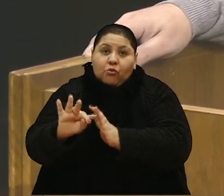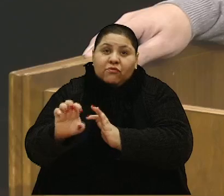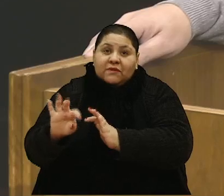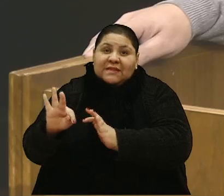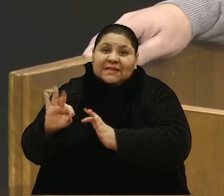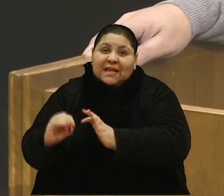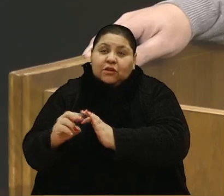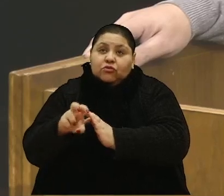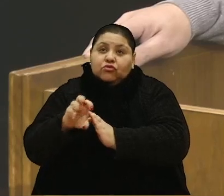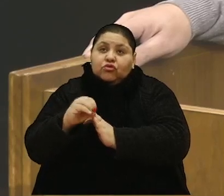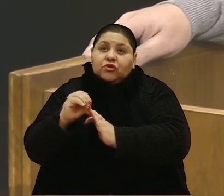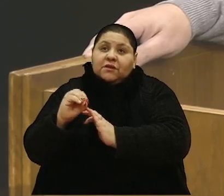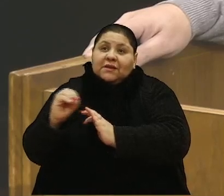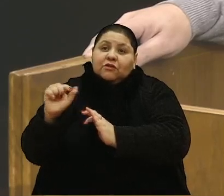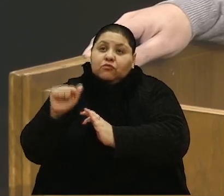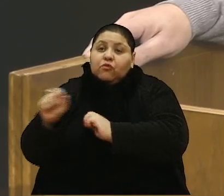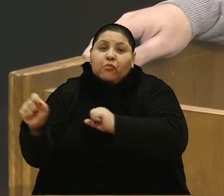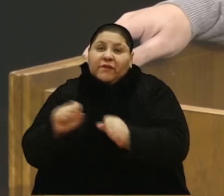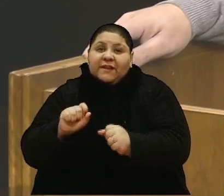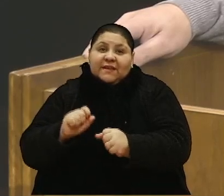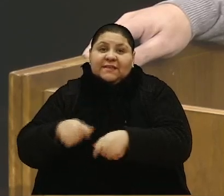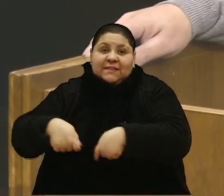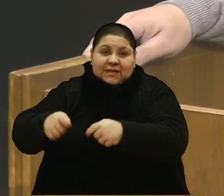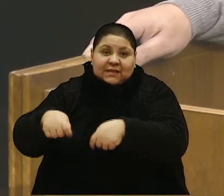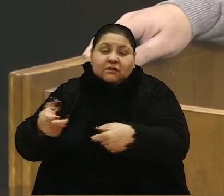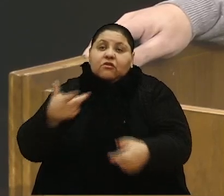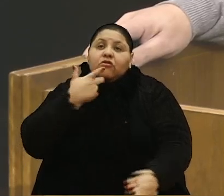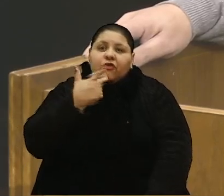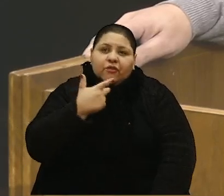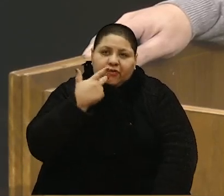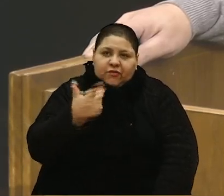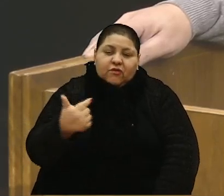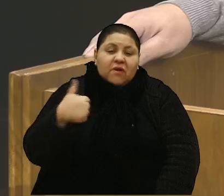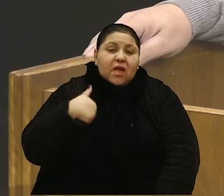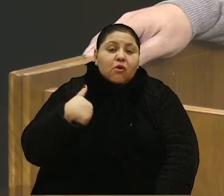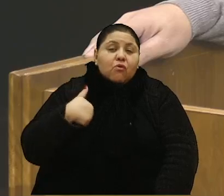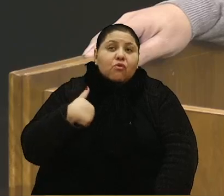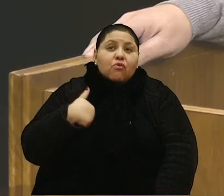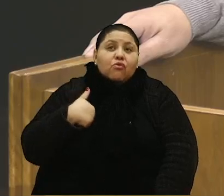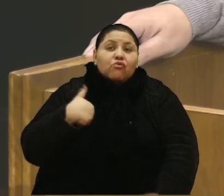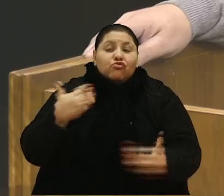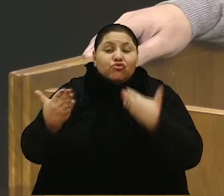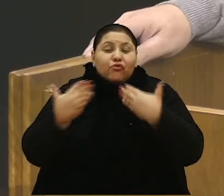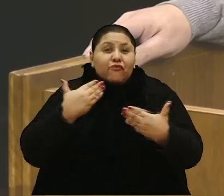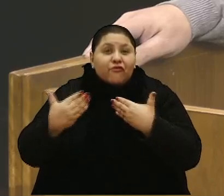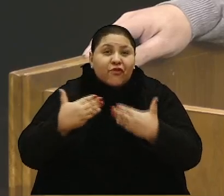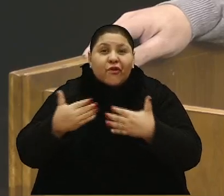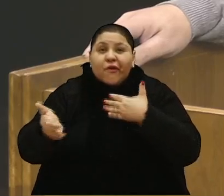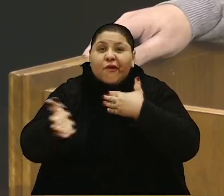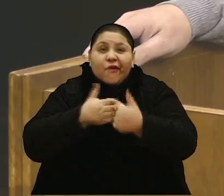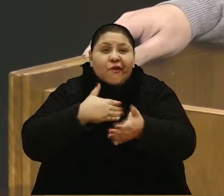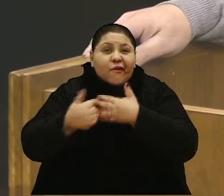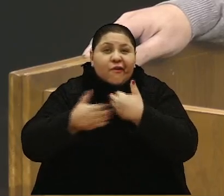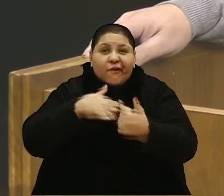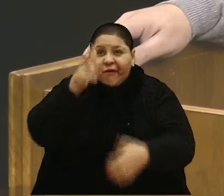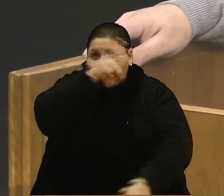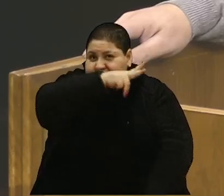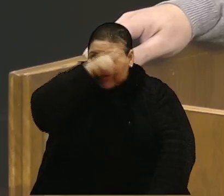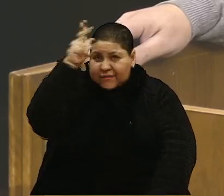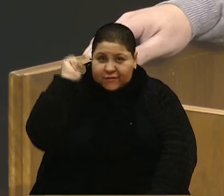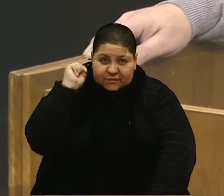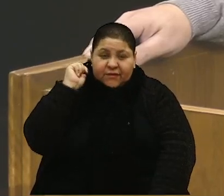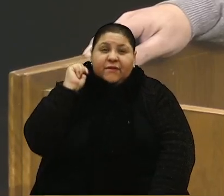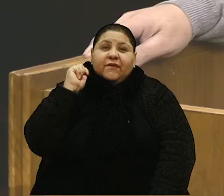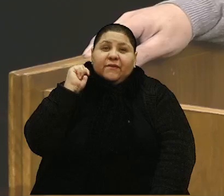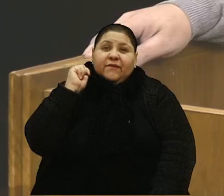ser gasto. E vai ser muito abaixo. E eu digo aqui, eu duvido qualquer que fosse o prefeito que estivesse no lugar